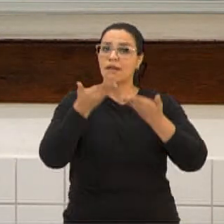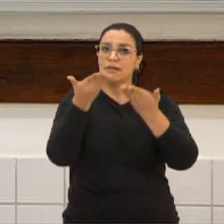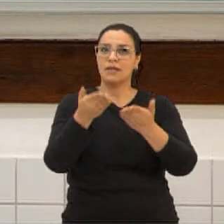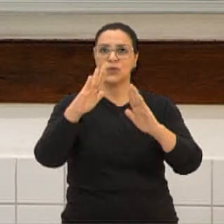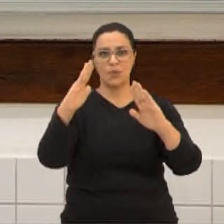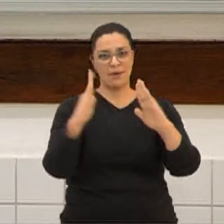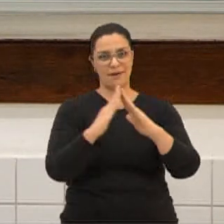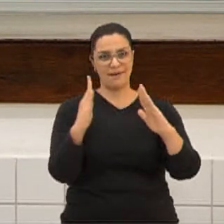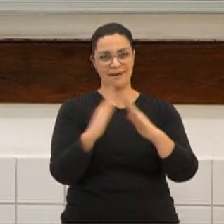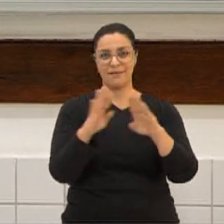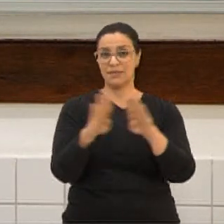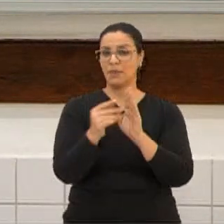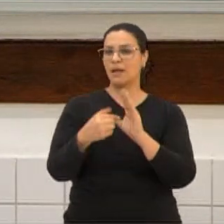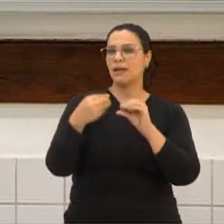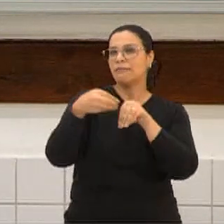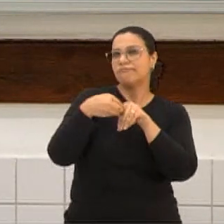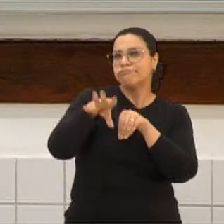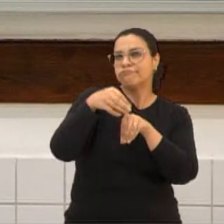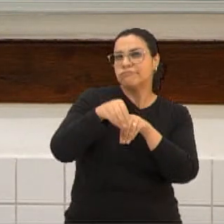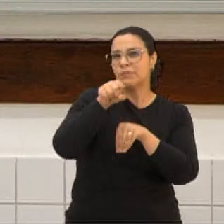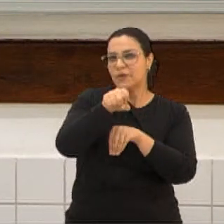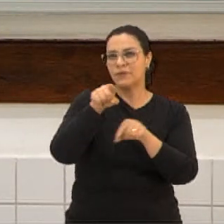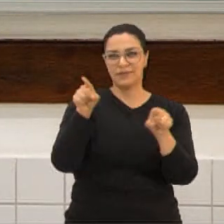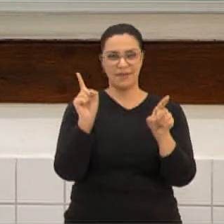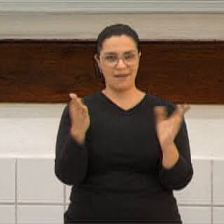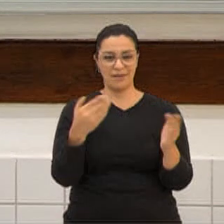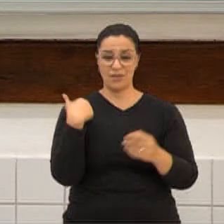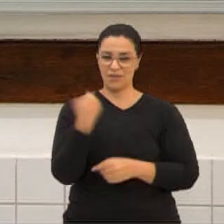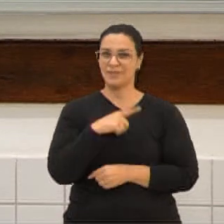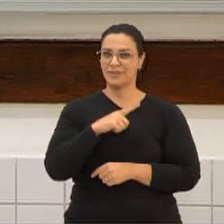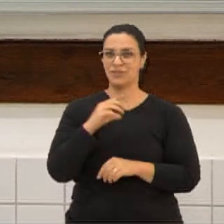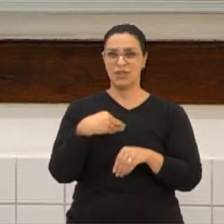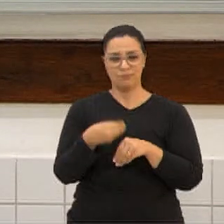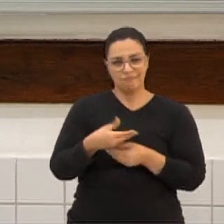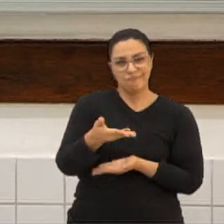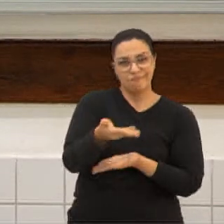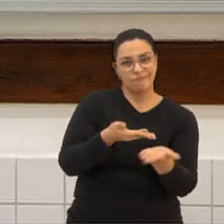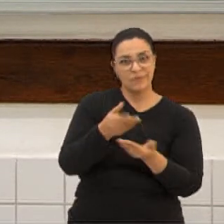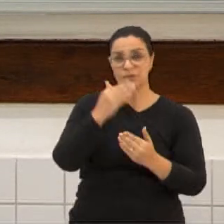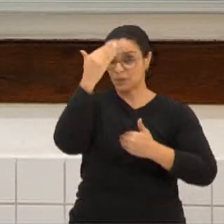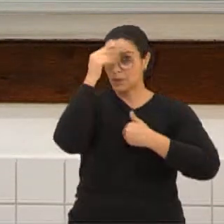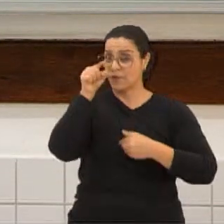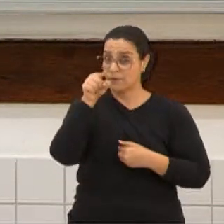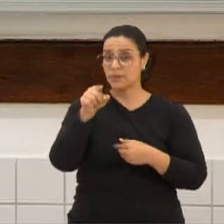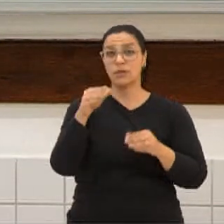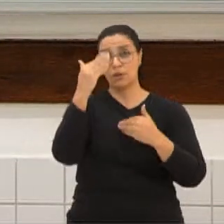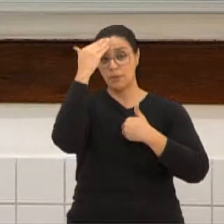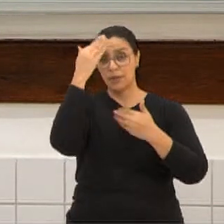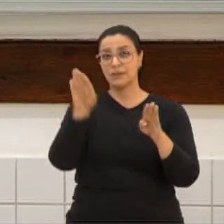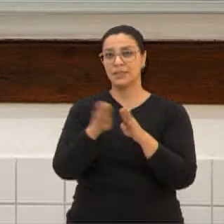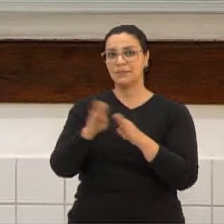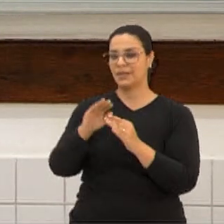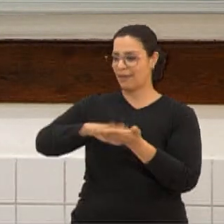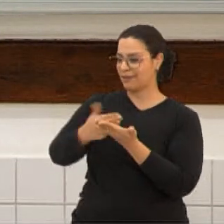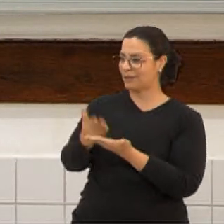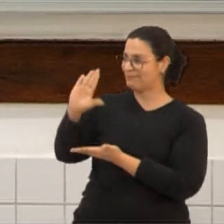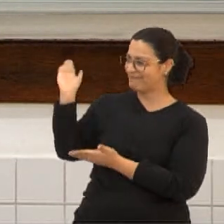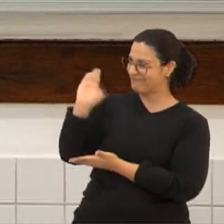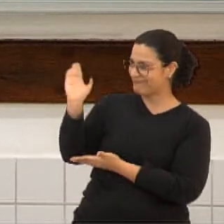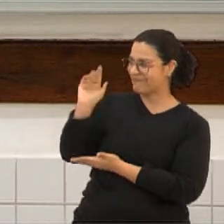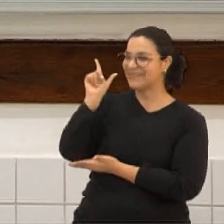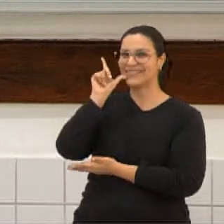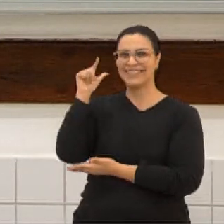adentrar a sua residência e levar um pouco do conhecimento que nós temos. Então, muito obrigado a você, muito obrigado à nossa intérprete de